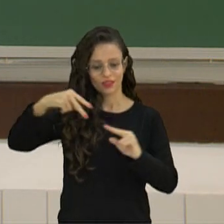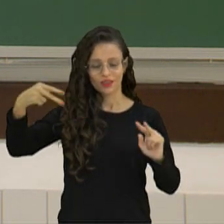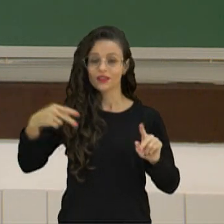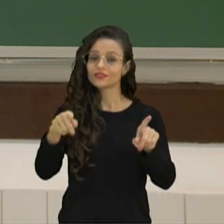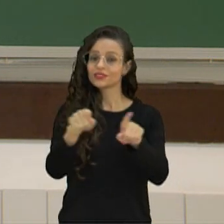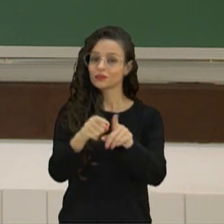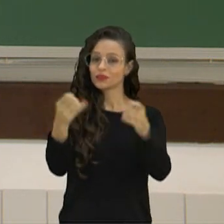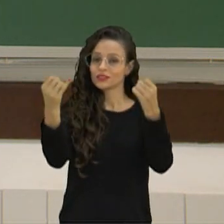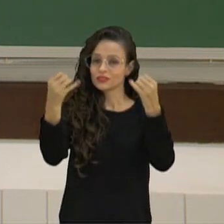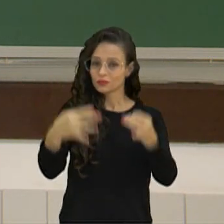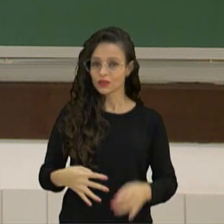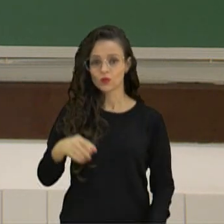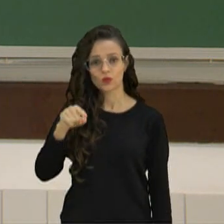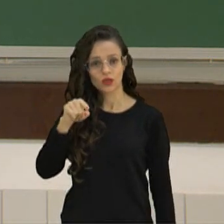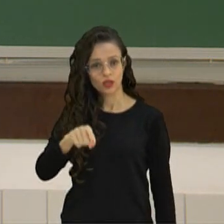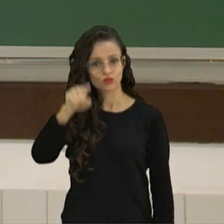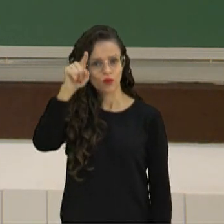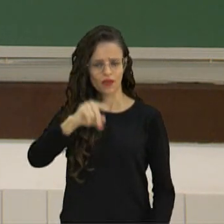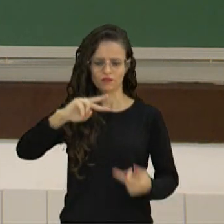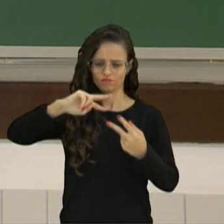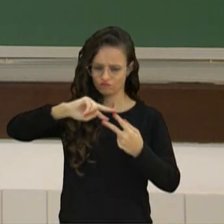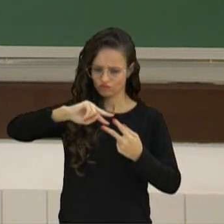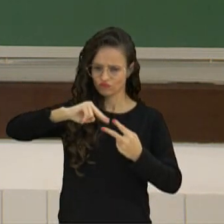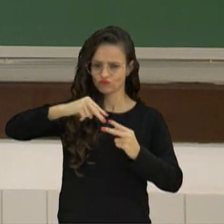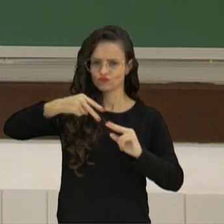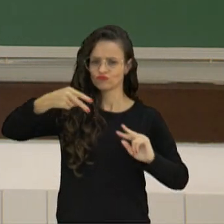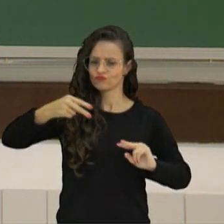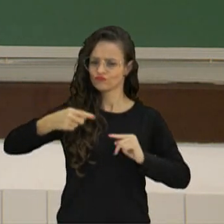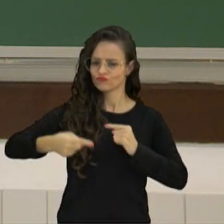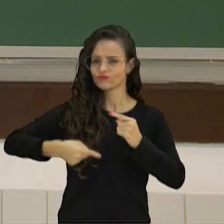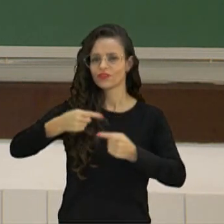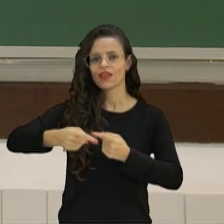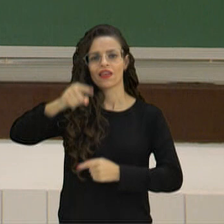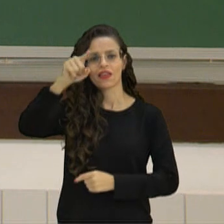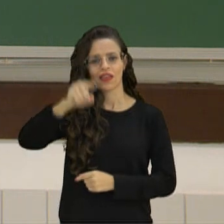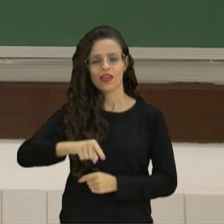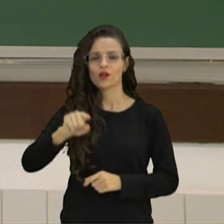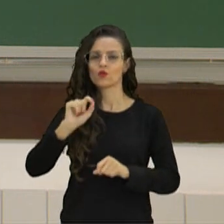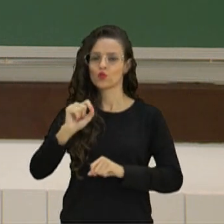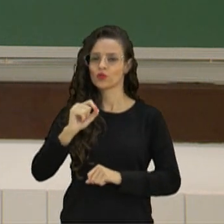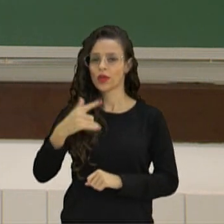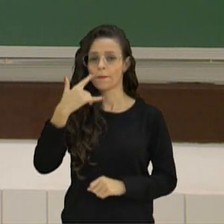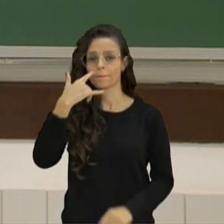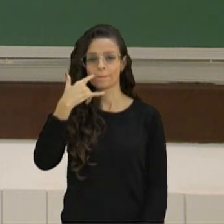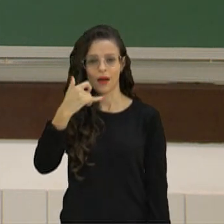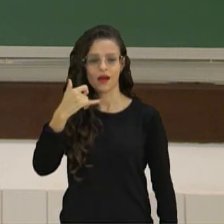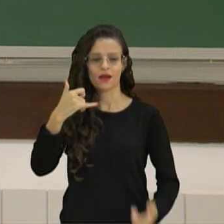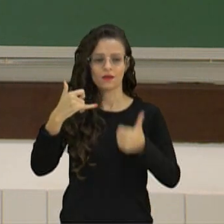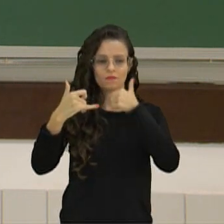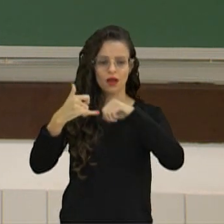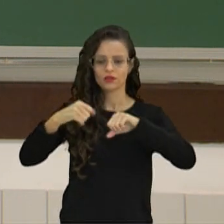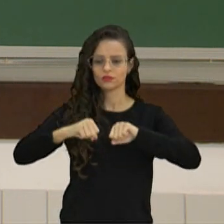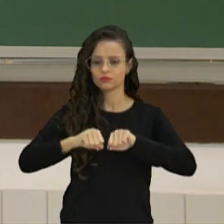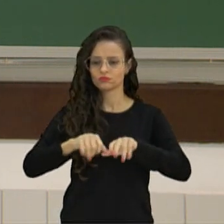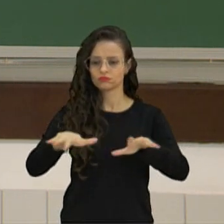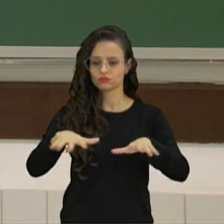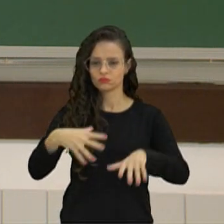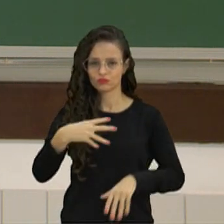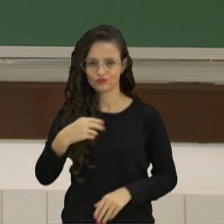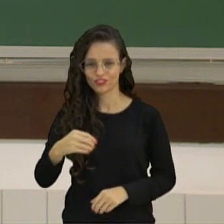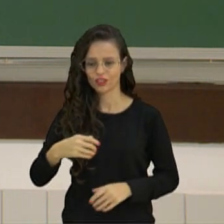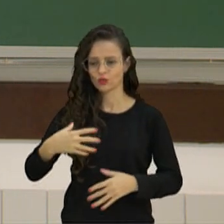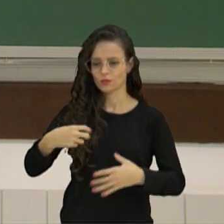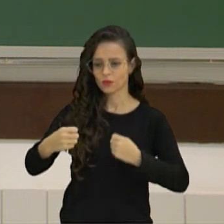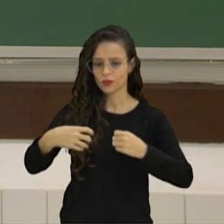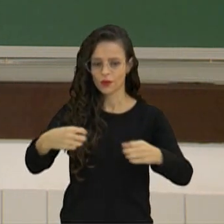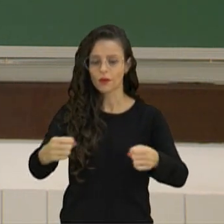falo para vocês que isso é uma questão genética, ou seja, que é transmitida dos pais para os filhos, eu